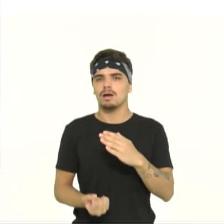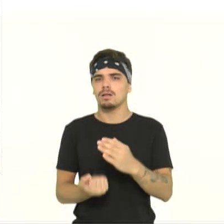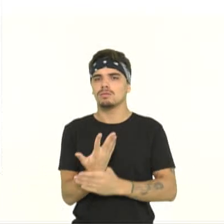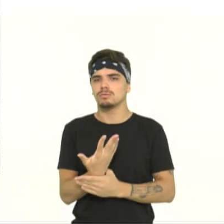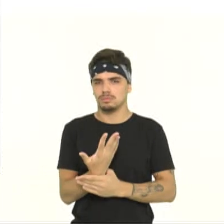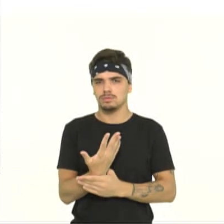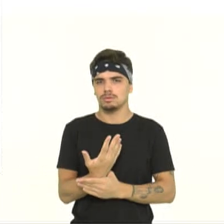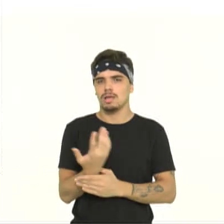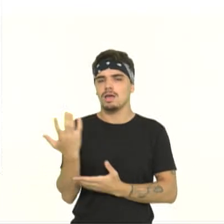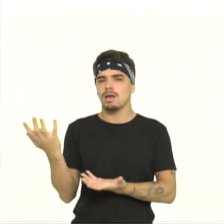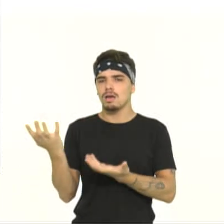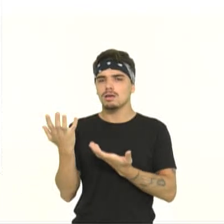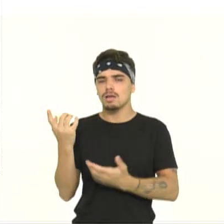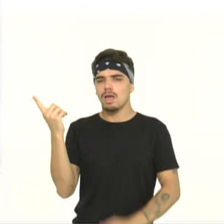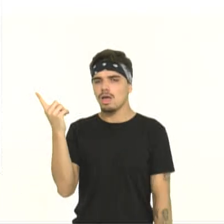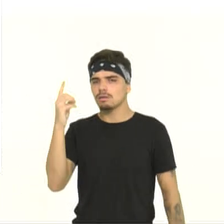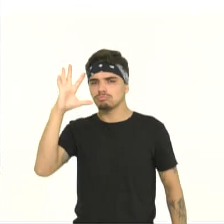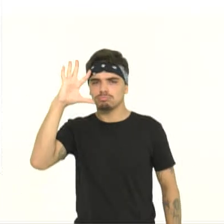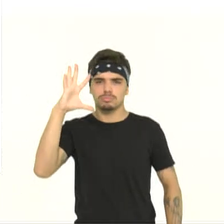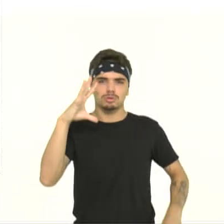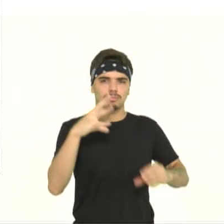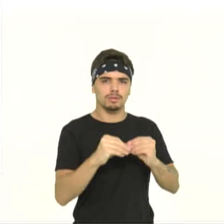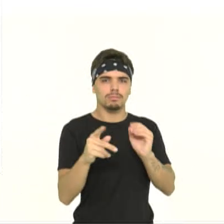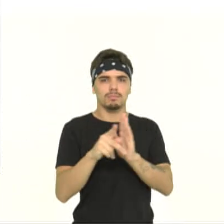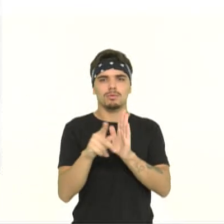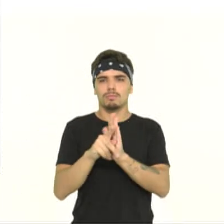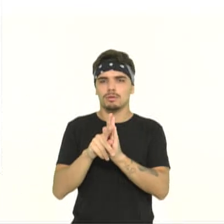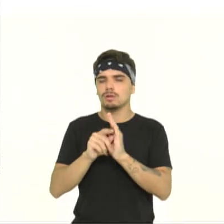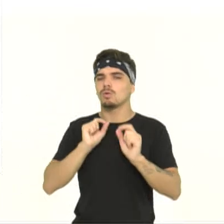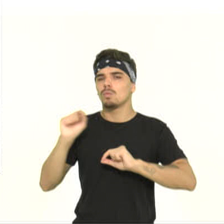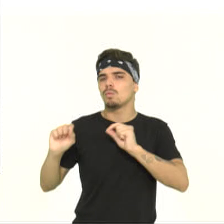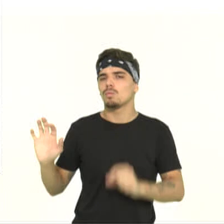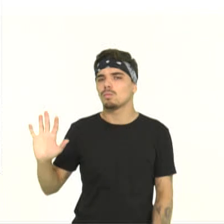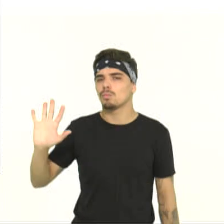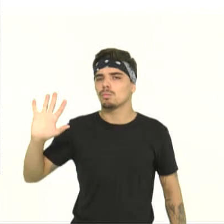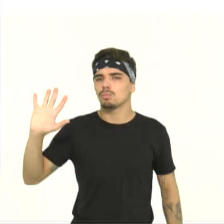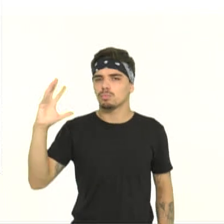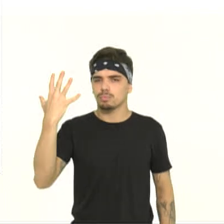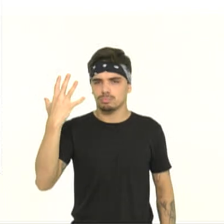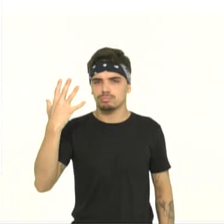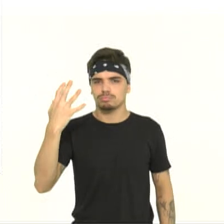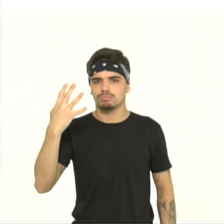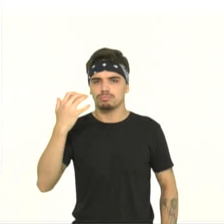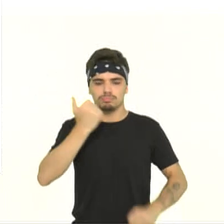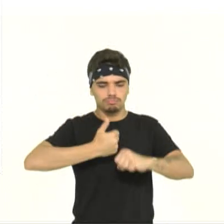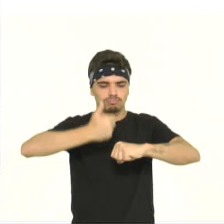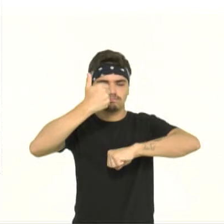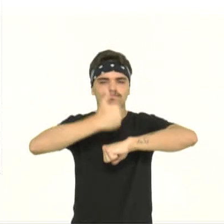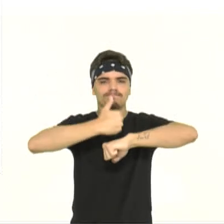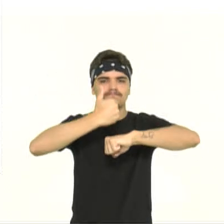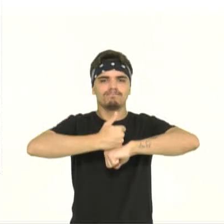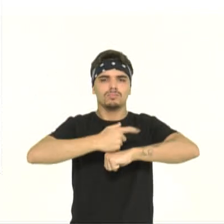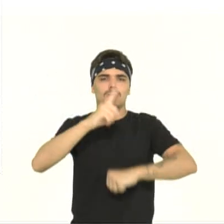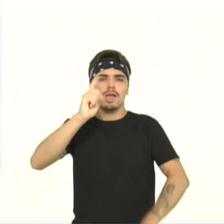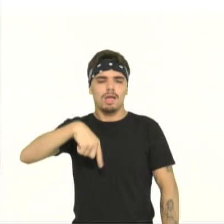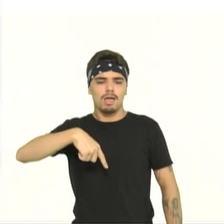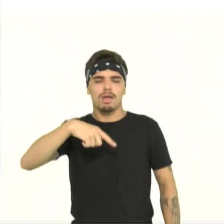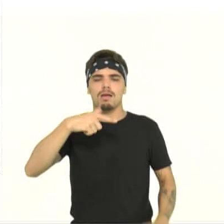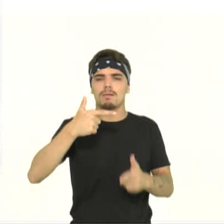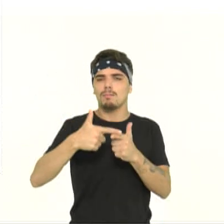Hannah Arendt busca compreender o fenômeno do totalitarismo como um